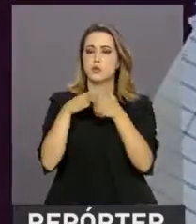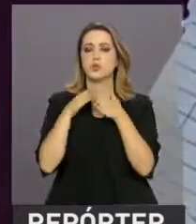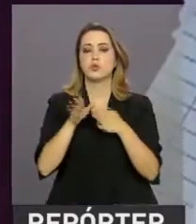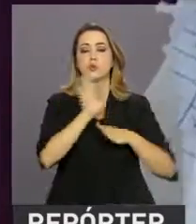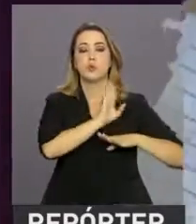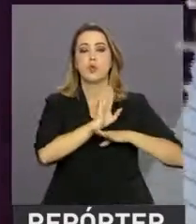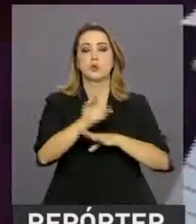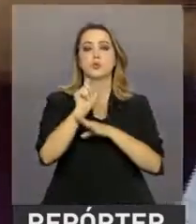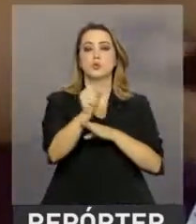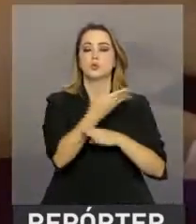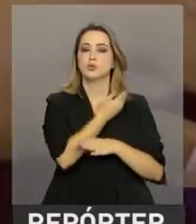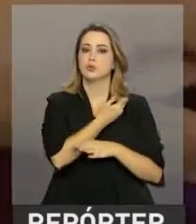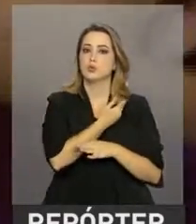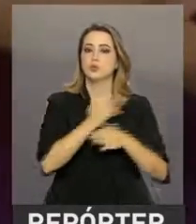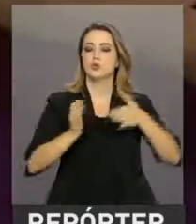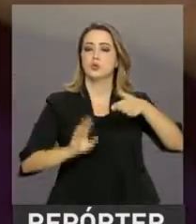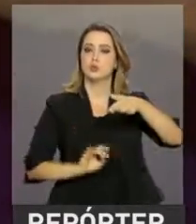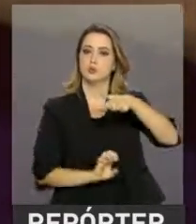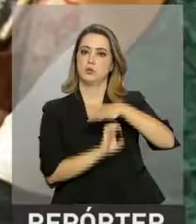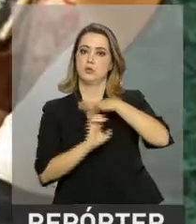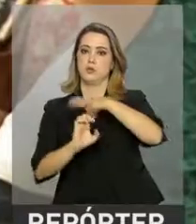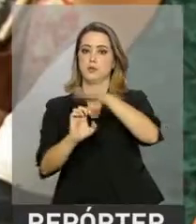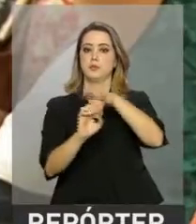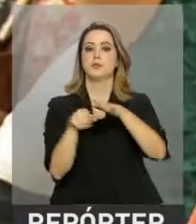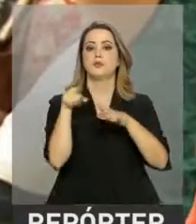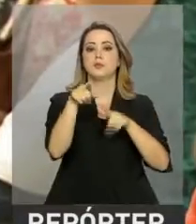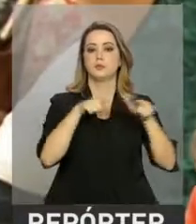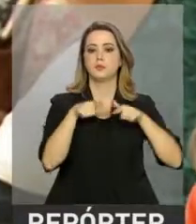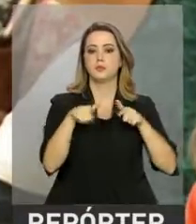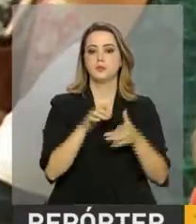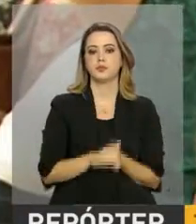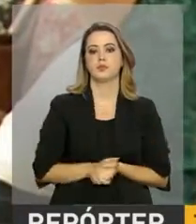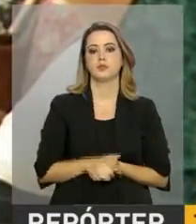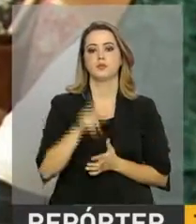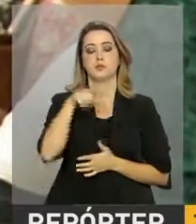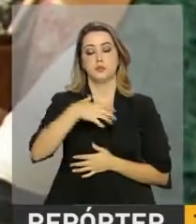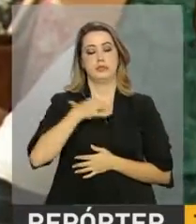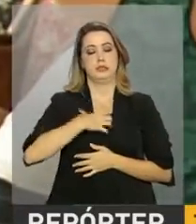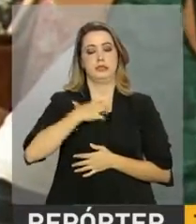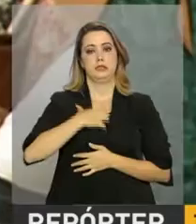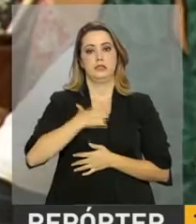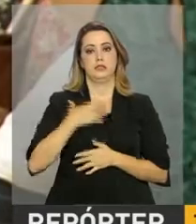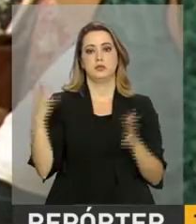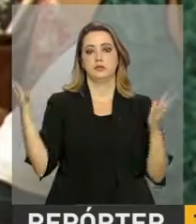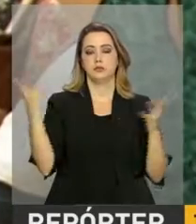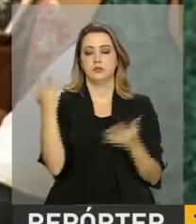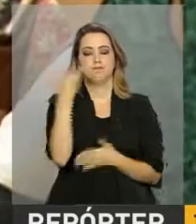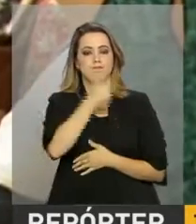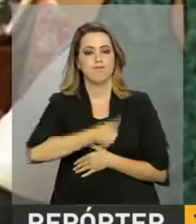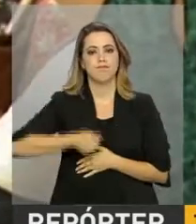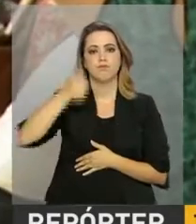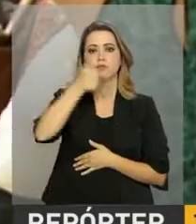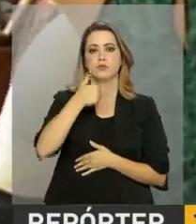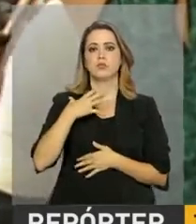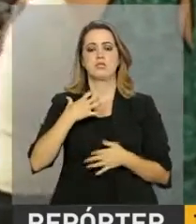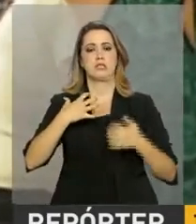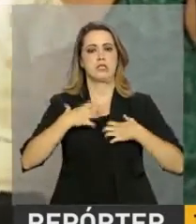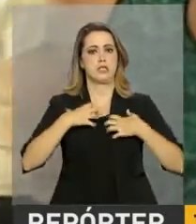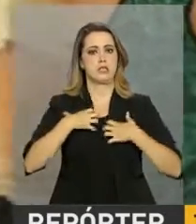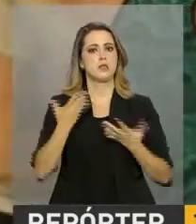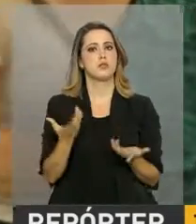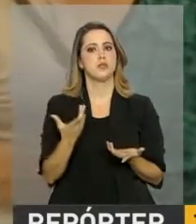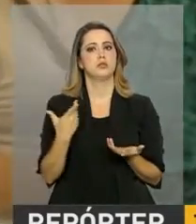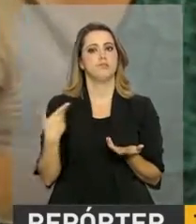por funcionários da empresa em que trabalha. É uma sensação maravilhosa. Na verdade, tem alguns sentimentos